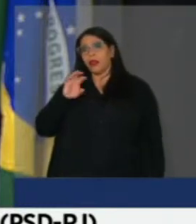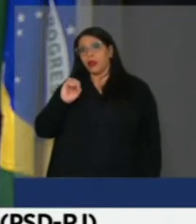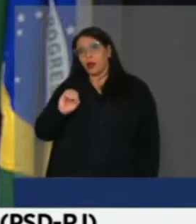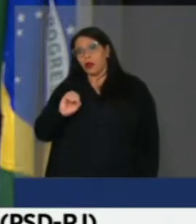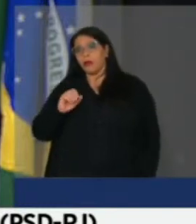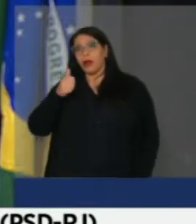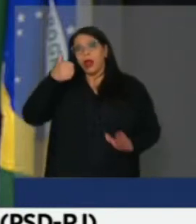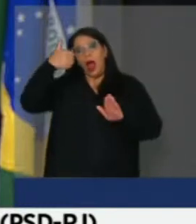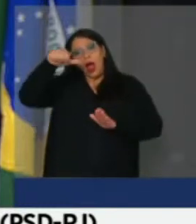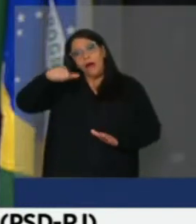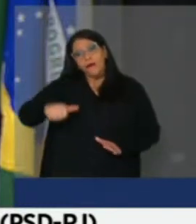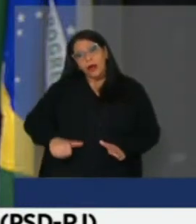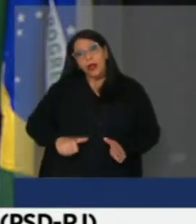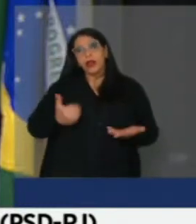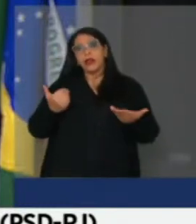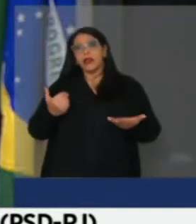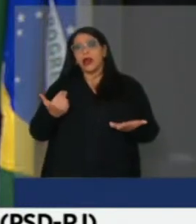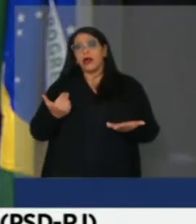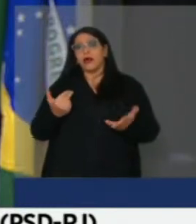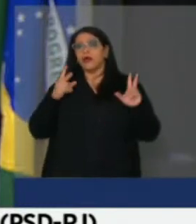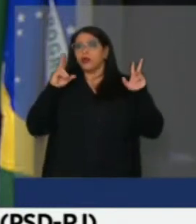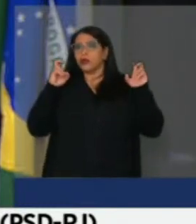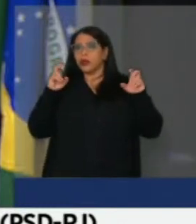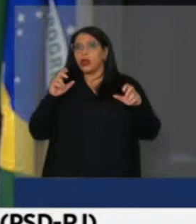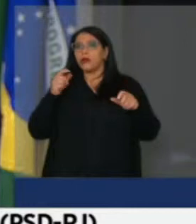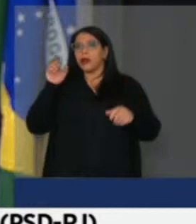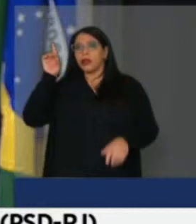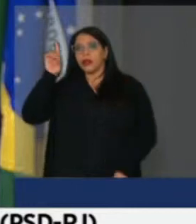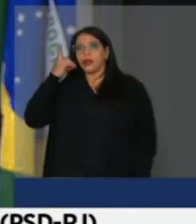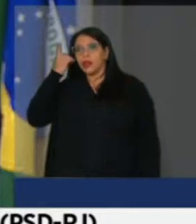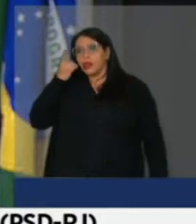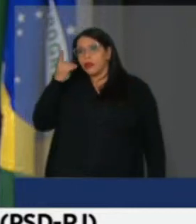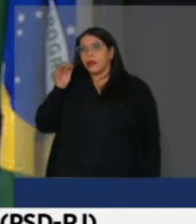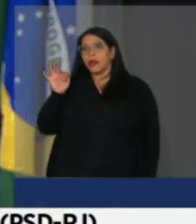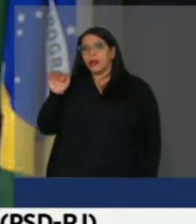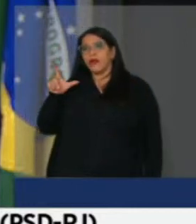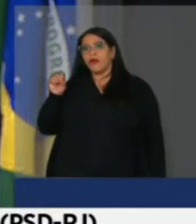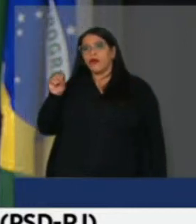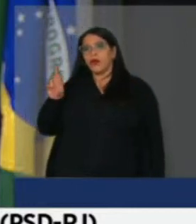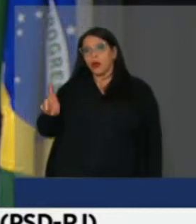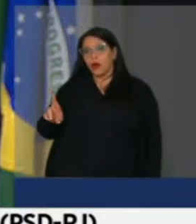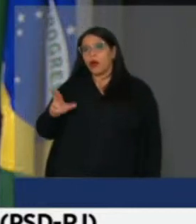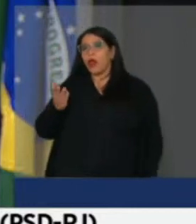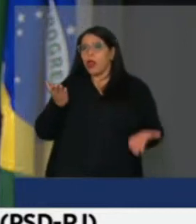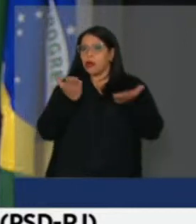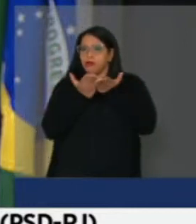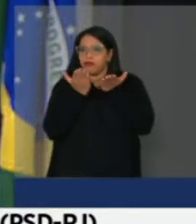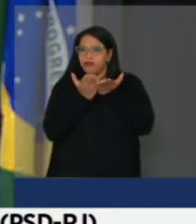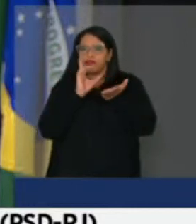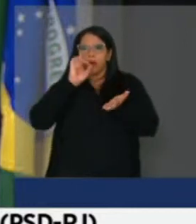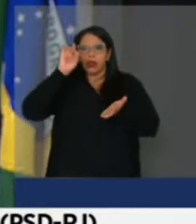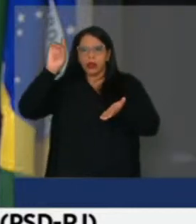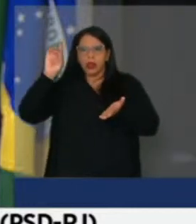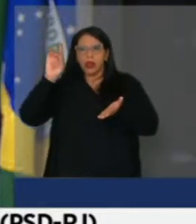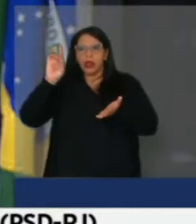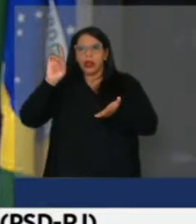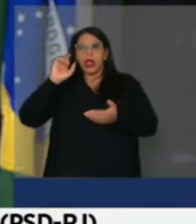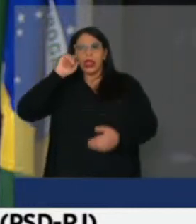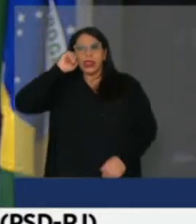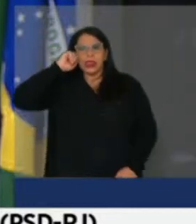do caso Flor de Lis. E aqui está um evangélico declaradamente